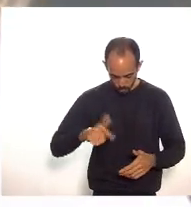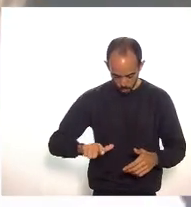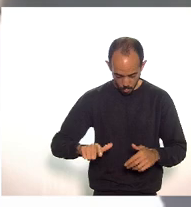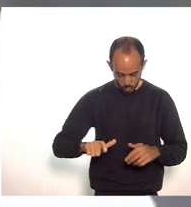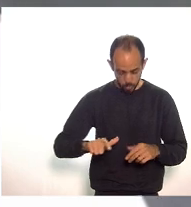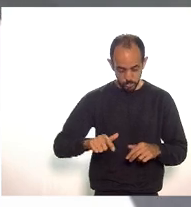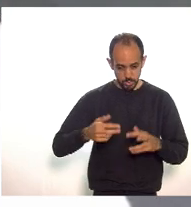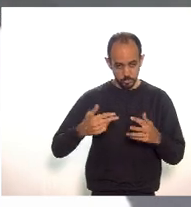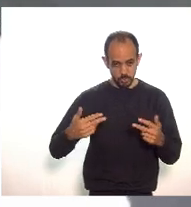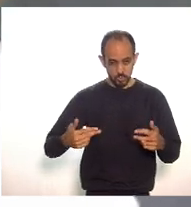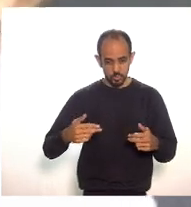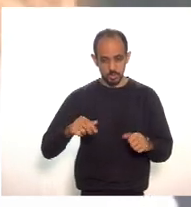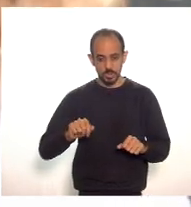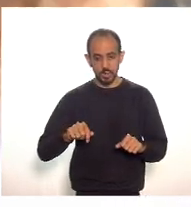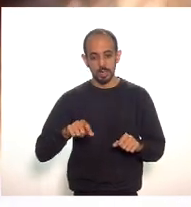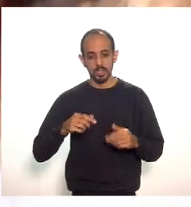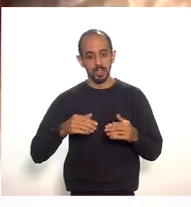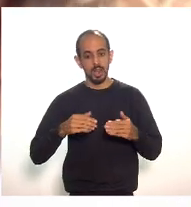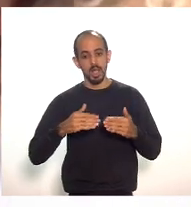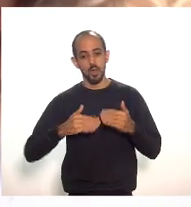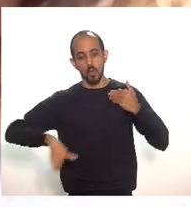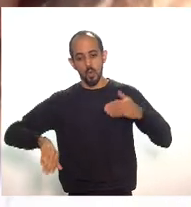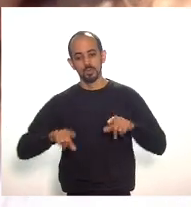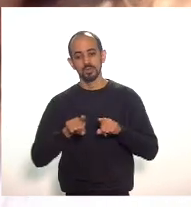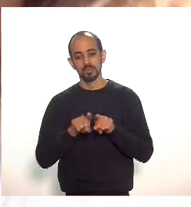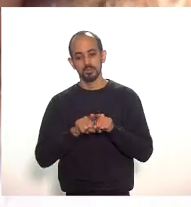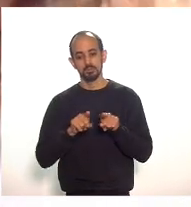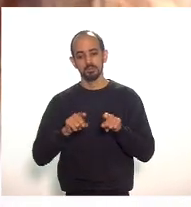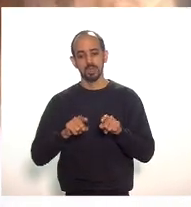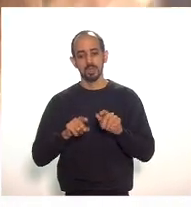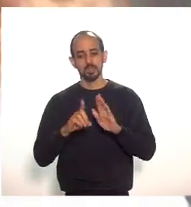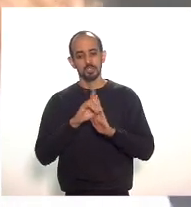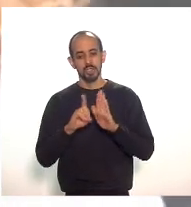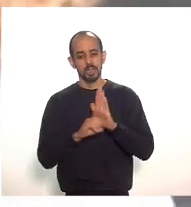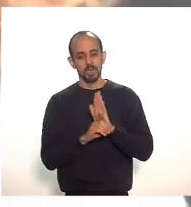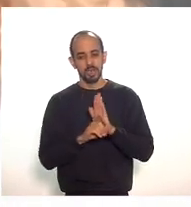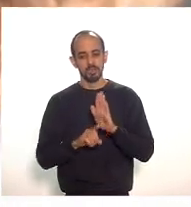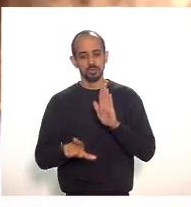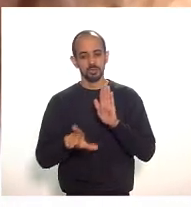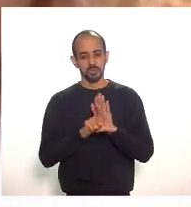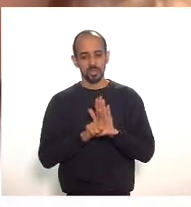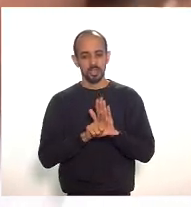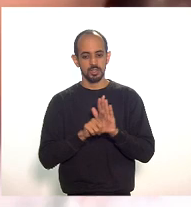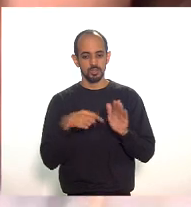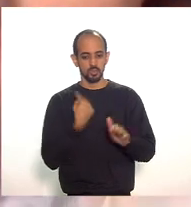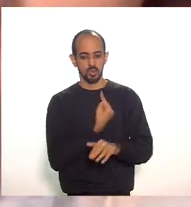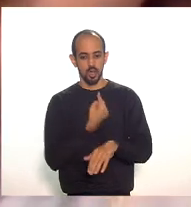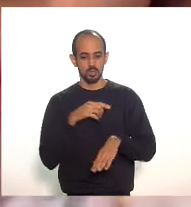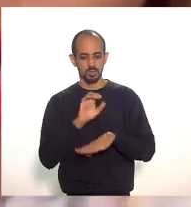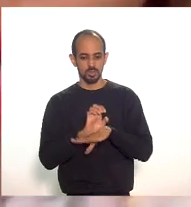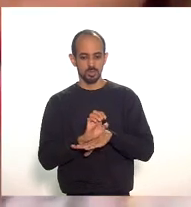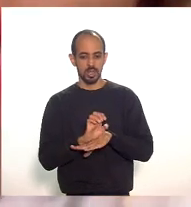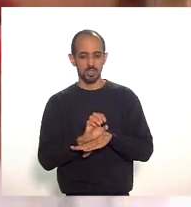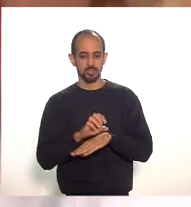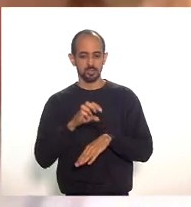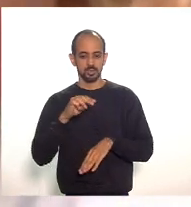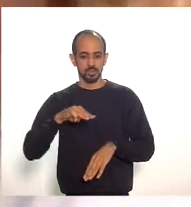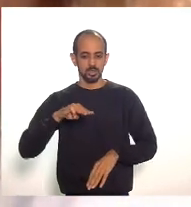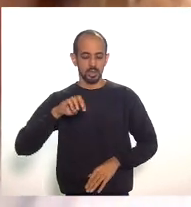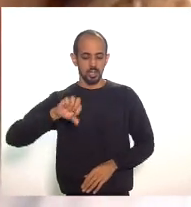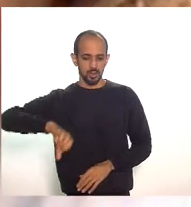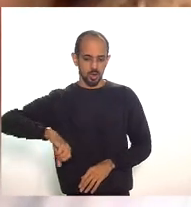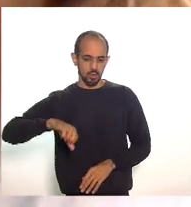é que ela contraria outros de decretos-leis daqui do nosso Estado o prato lei 39